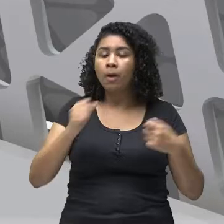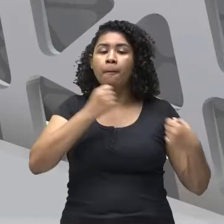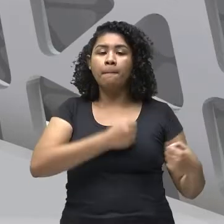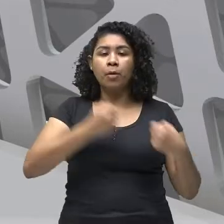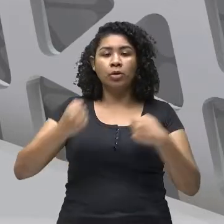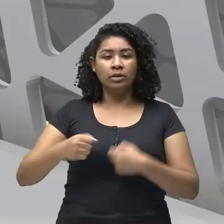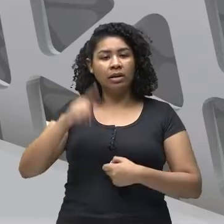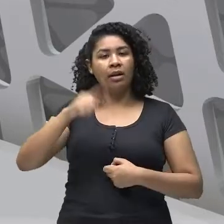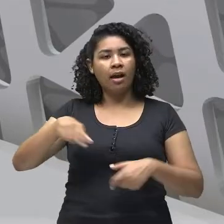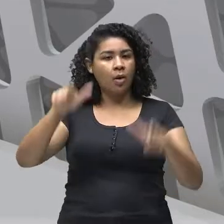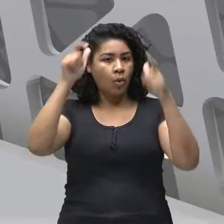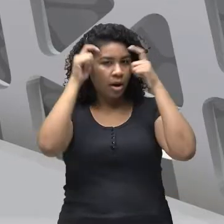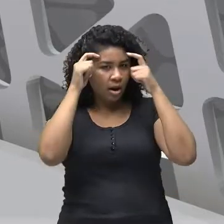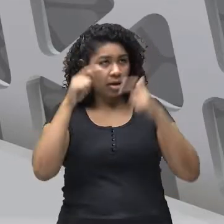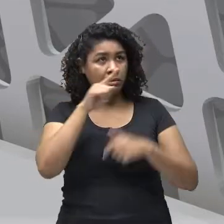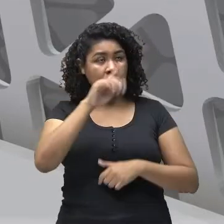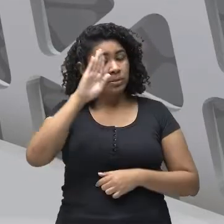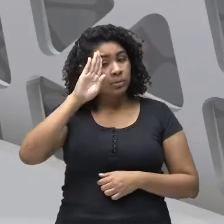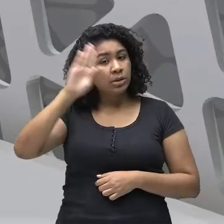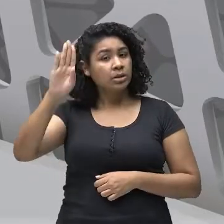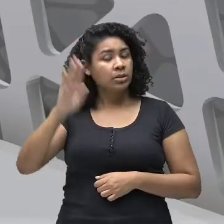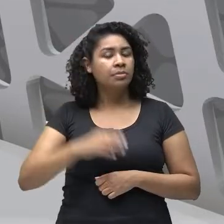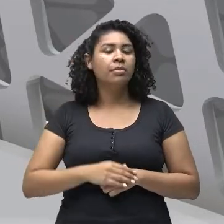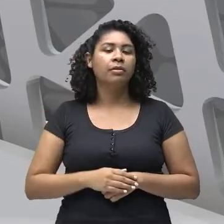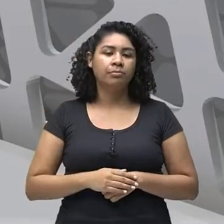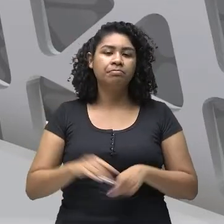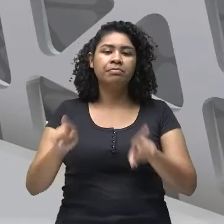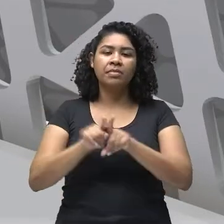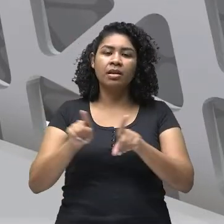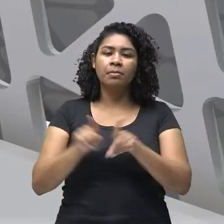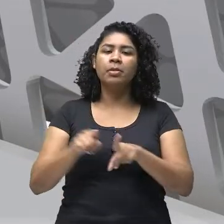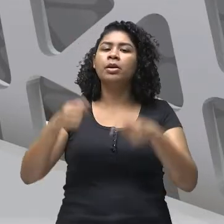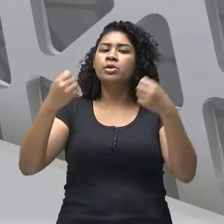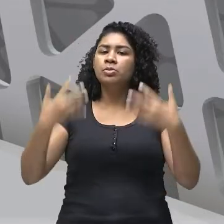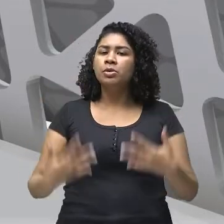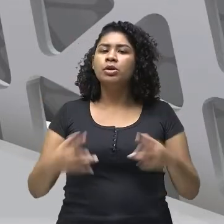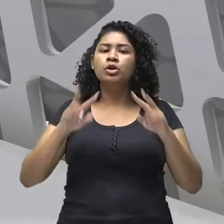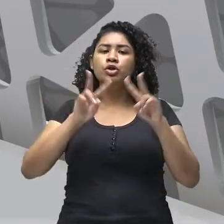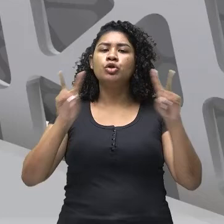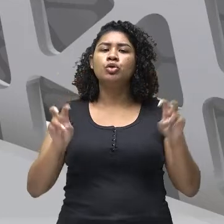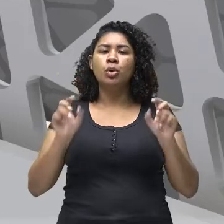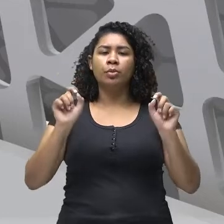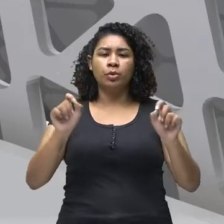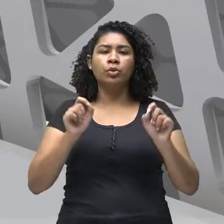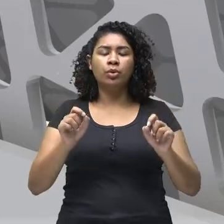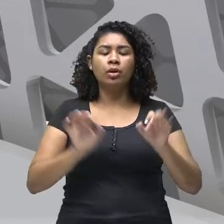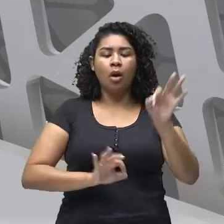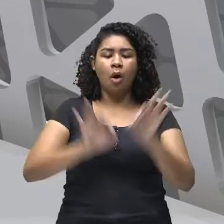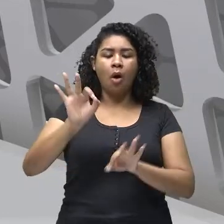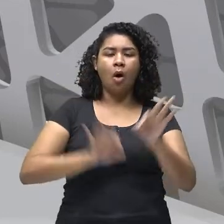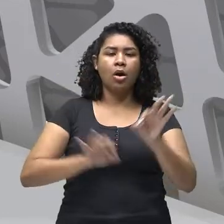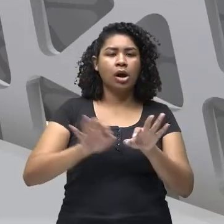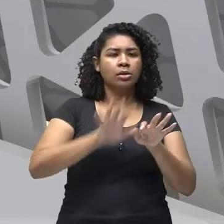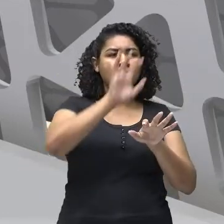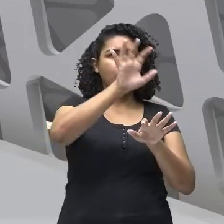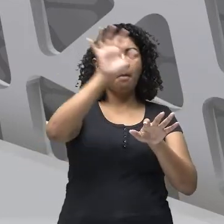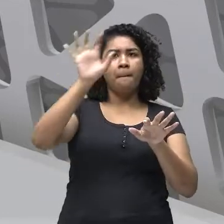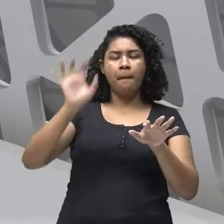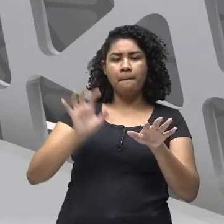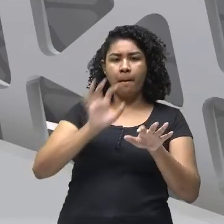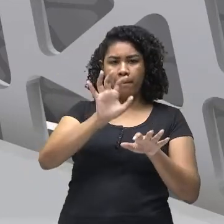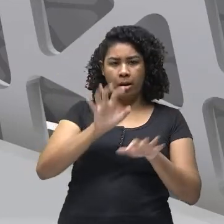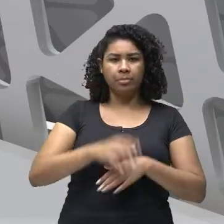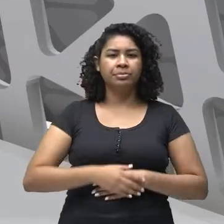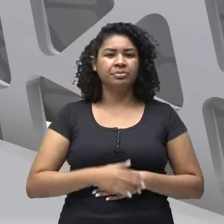dos reis e, consequentemente, também nós estamos falando do processo de formação dos territórios. Se até aquele momento